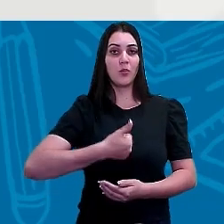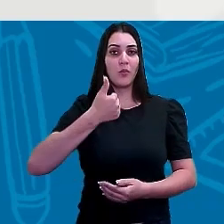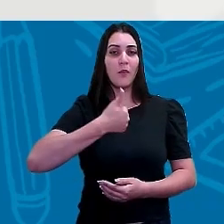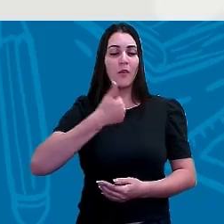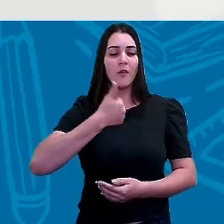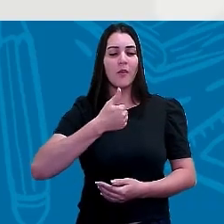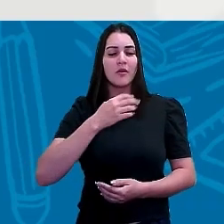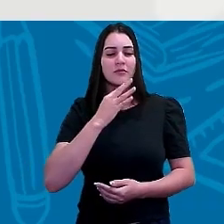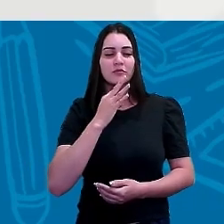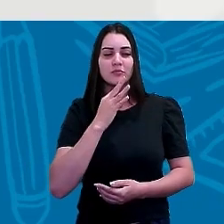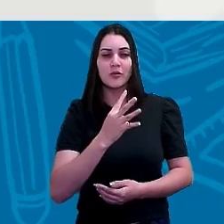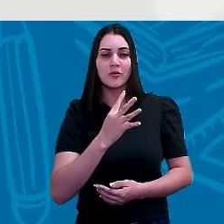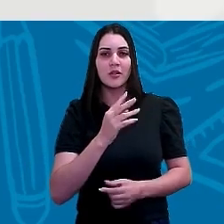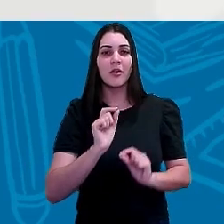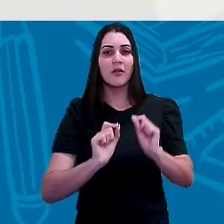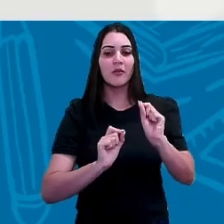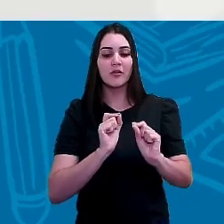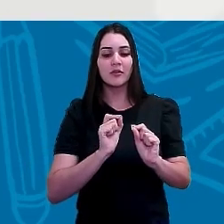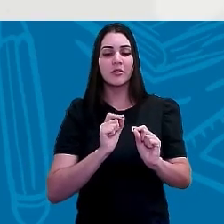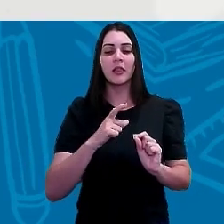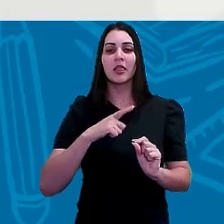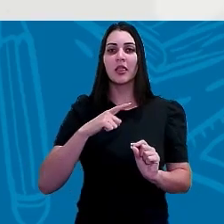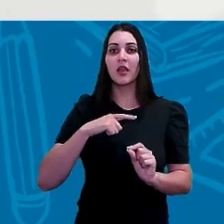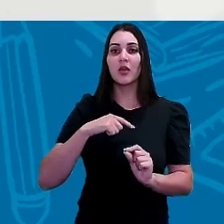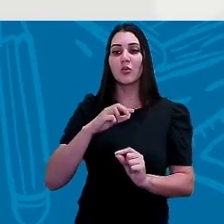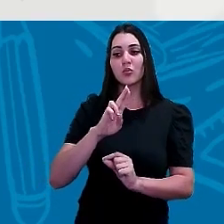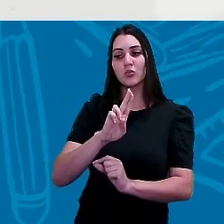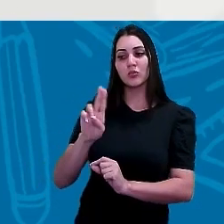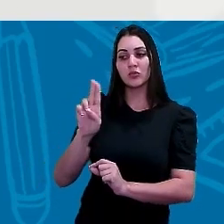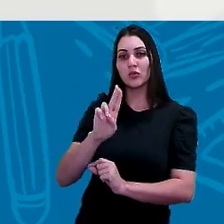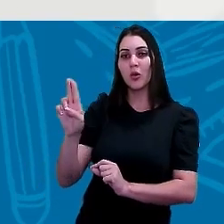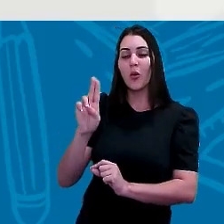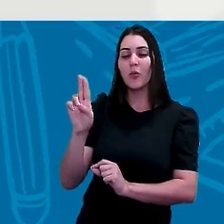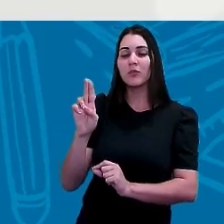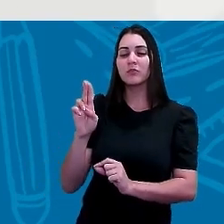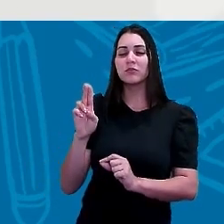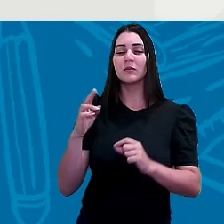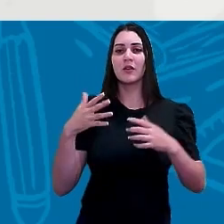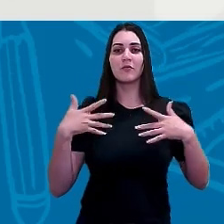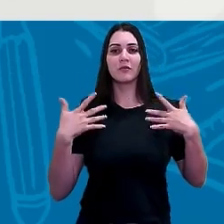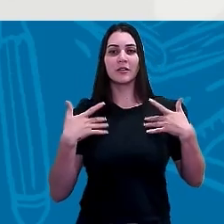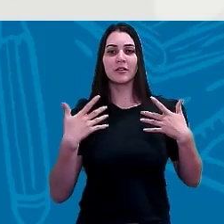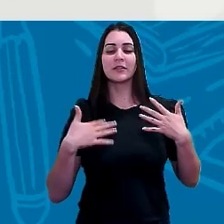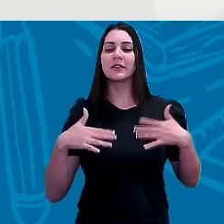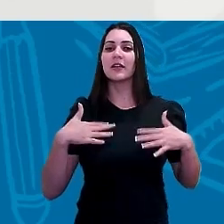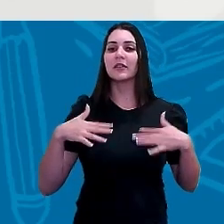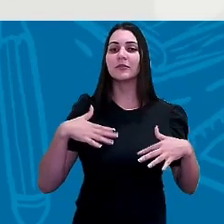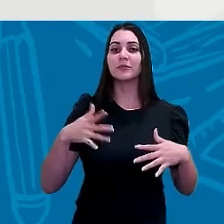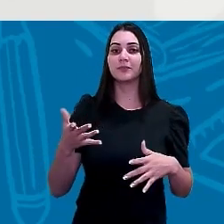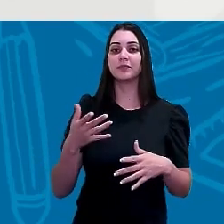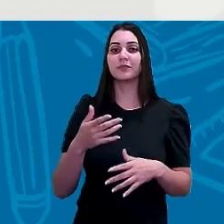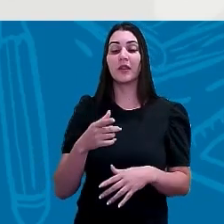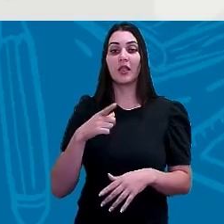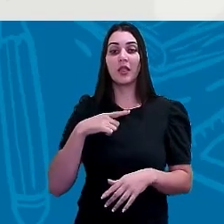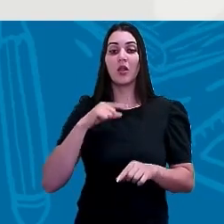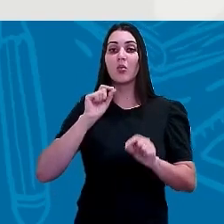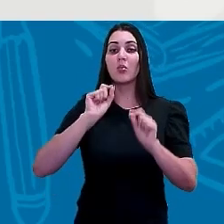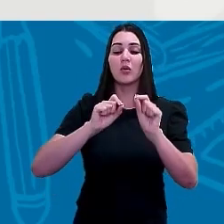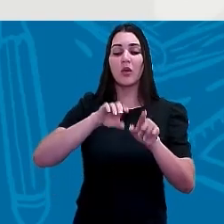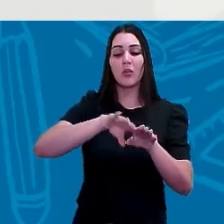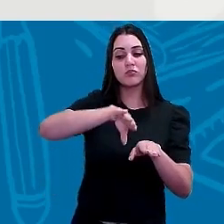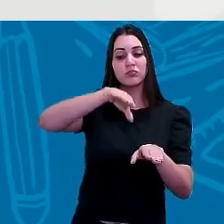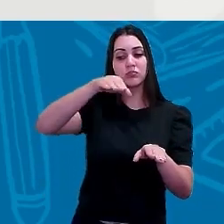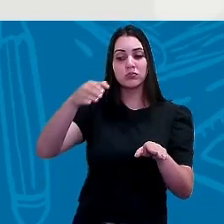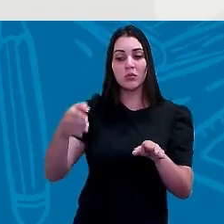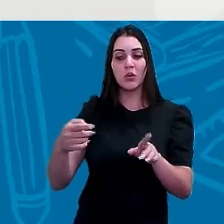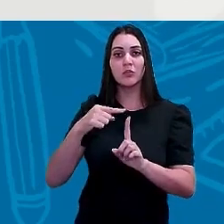vai conhecer é o que dá o nome ao nosso feriado, né? Aqui no mês de agosto, que é o Monte das Tabocas,